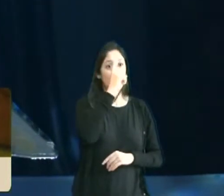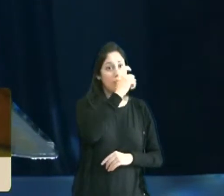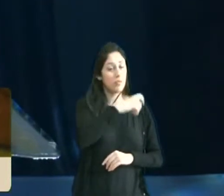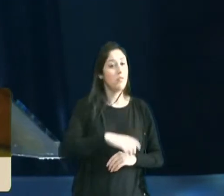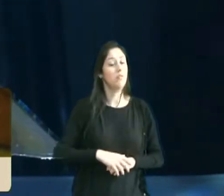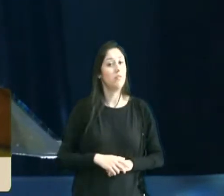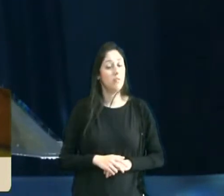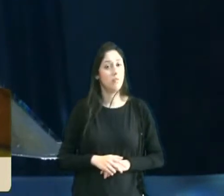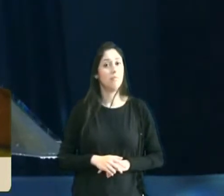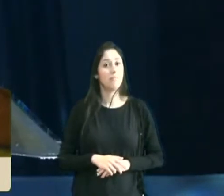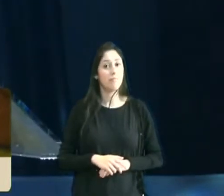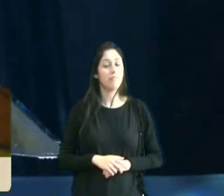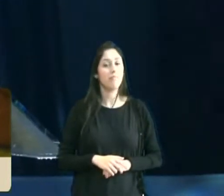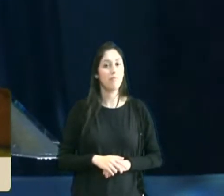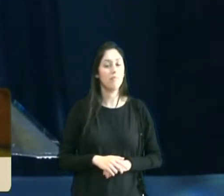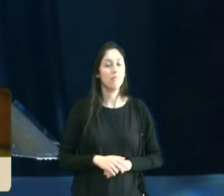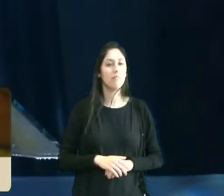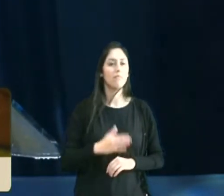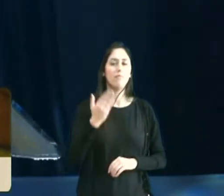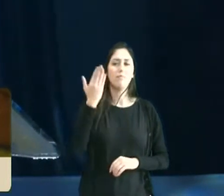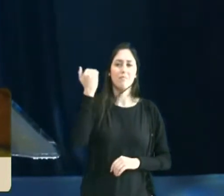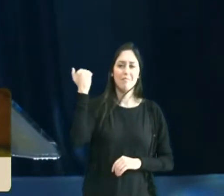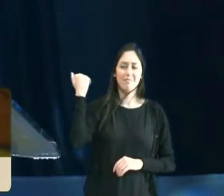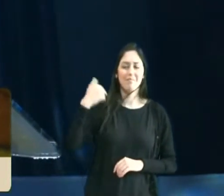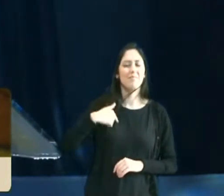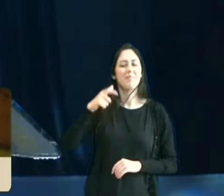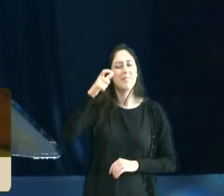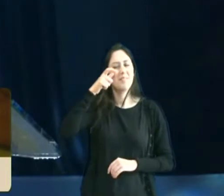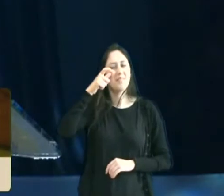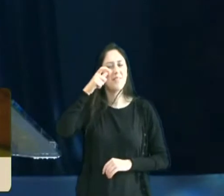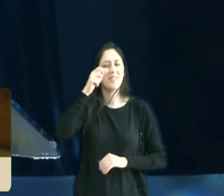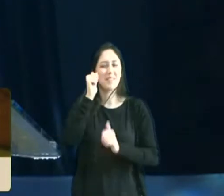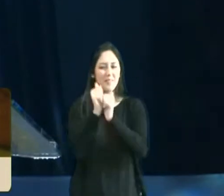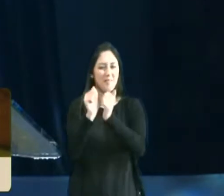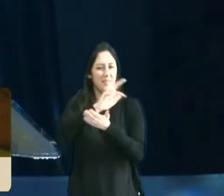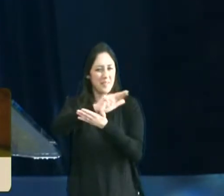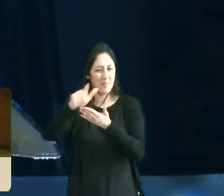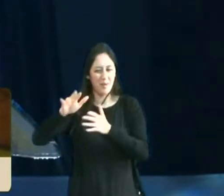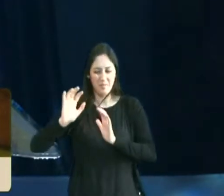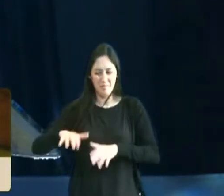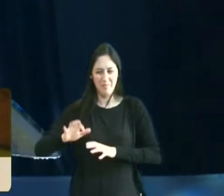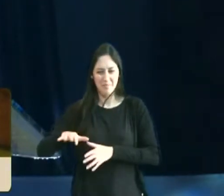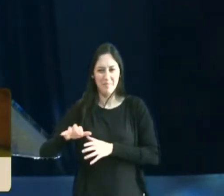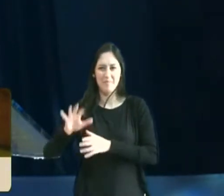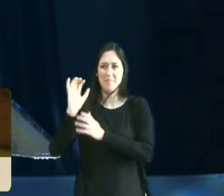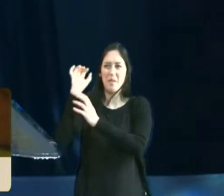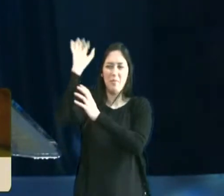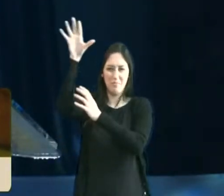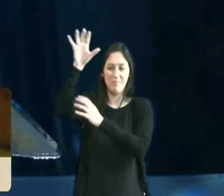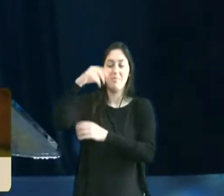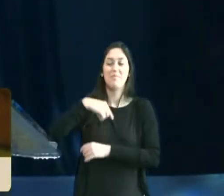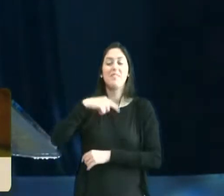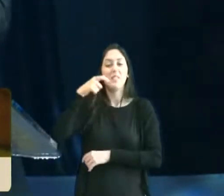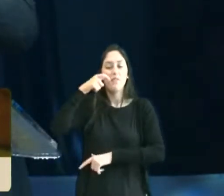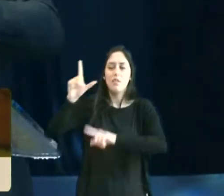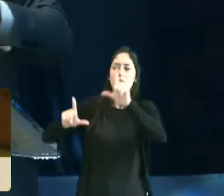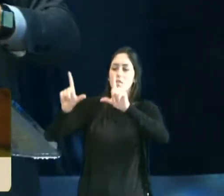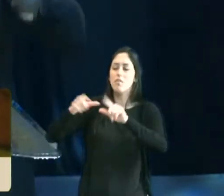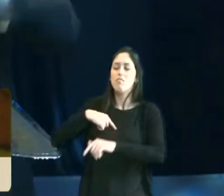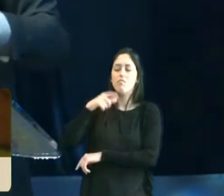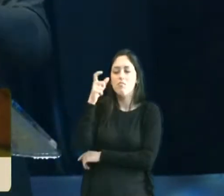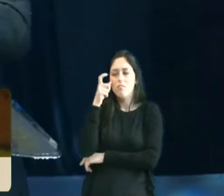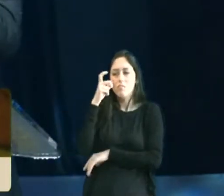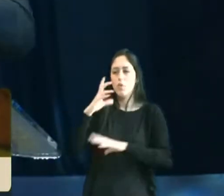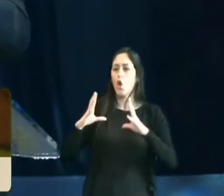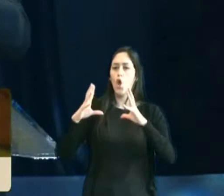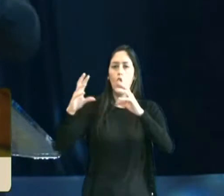Eu achei interessante, você já estava vendo o jogo da NBA. Terminou o jogo, quando os atletas entraram, todos entraram com